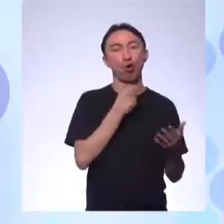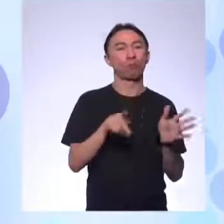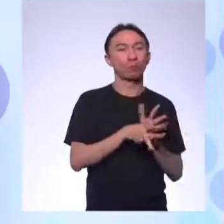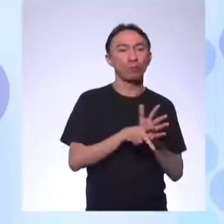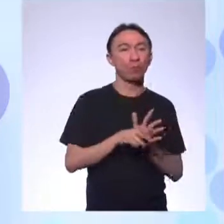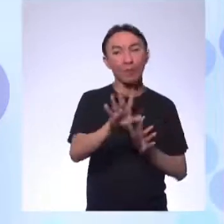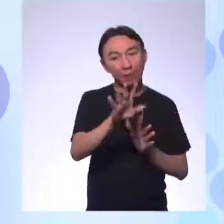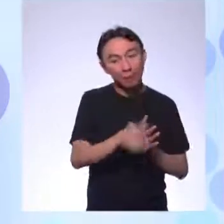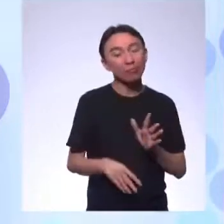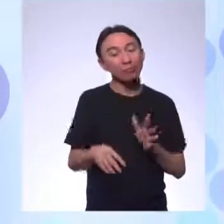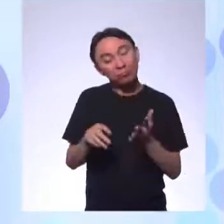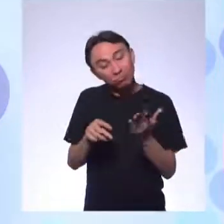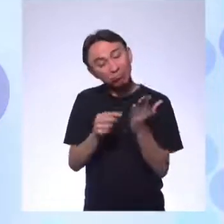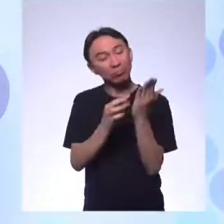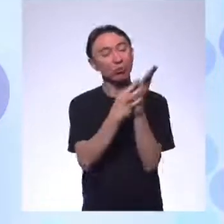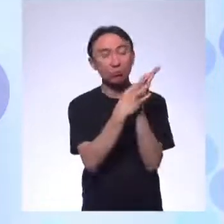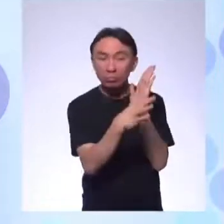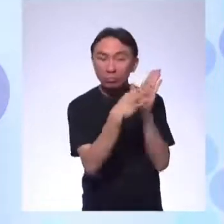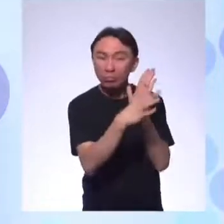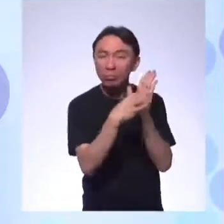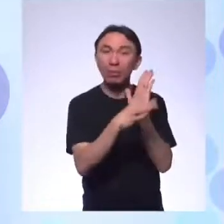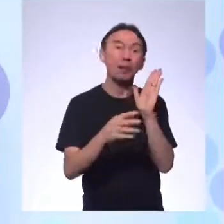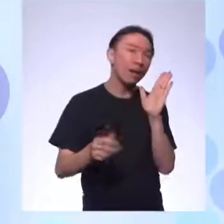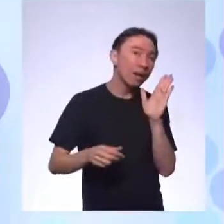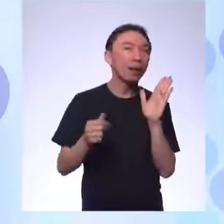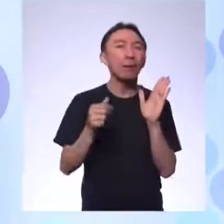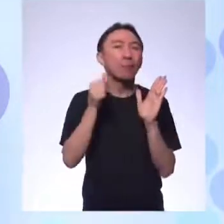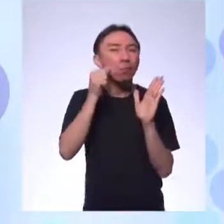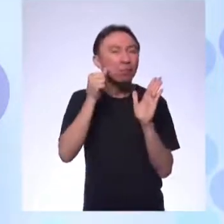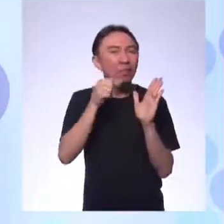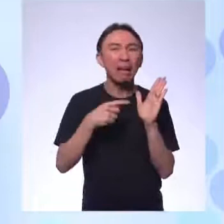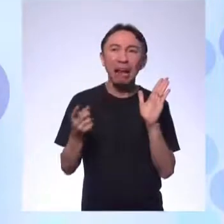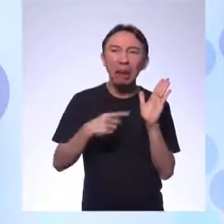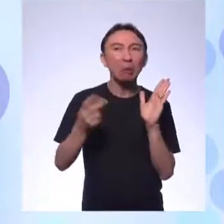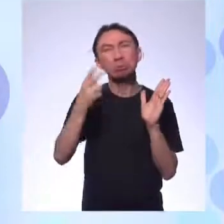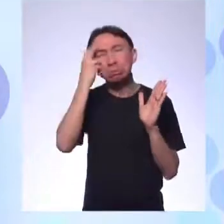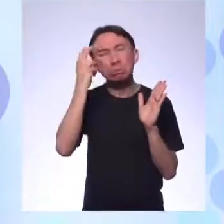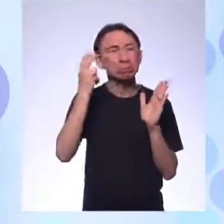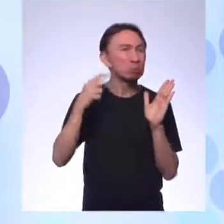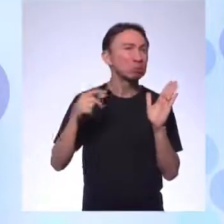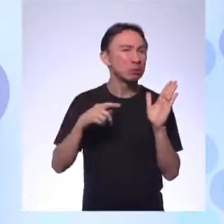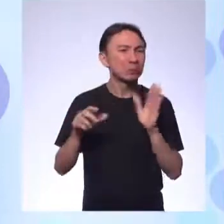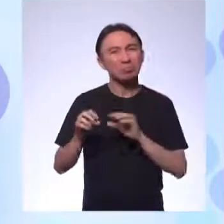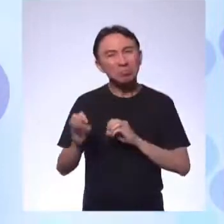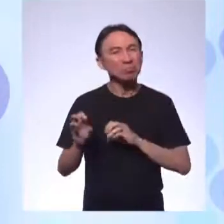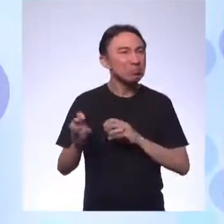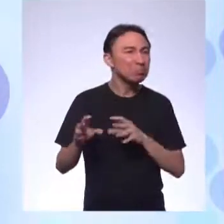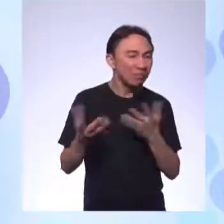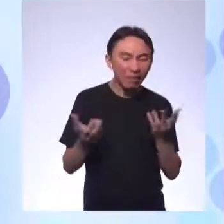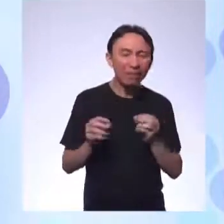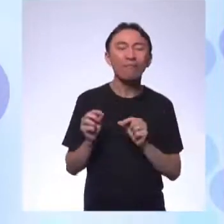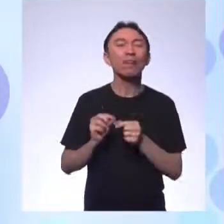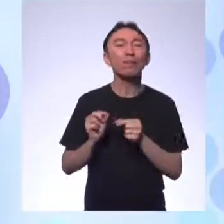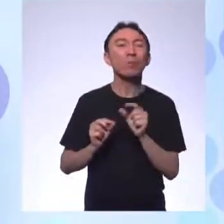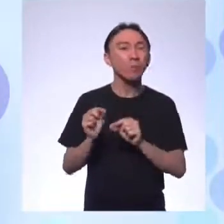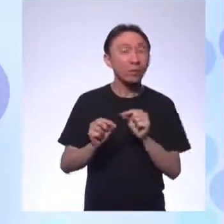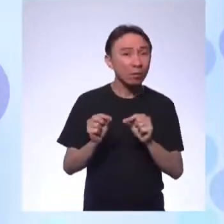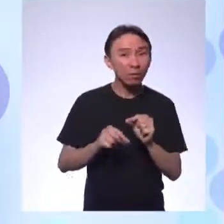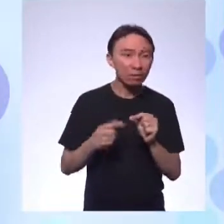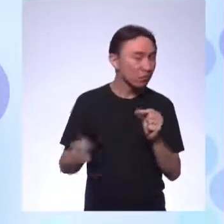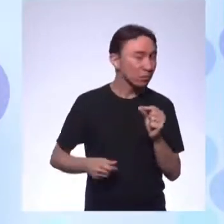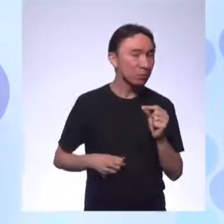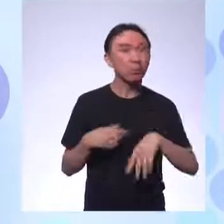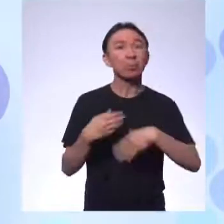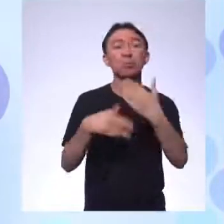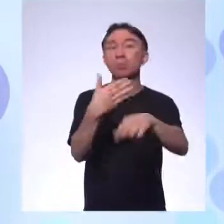reservada à mulher, porque a mulher começou a ter cultura, deram instrução, tal, vou fazer o quê? Não, dá isso para... E começou a fazer sucesso. E